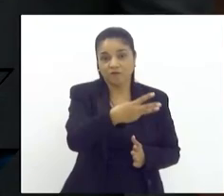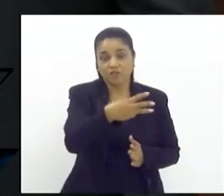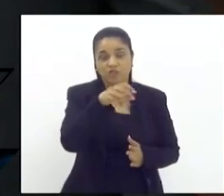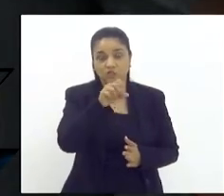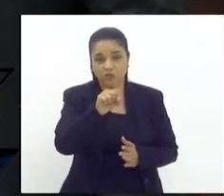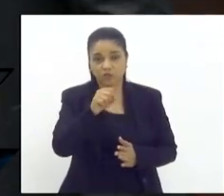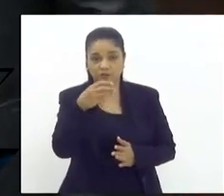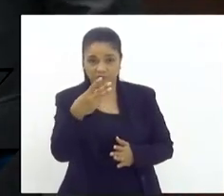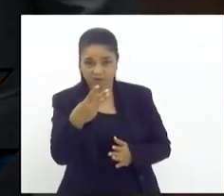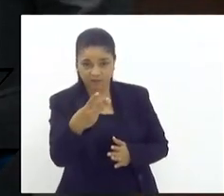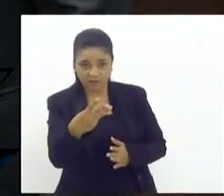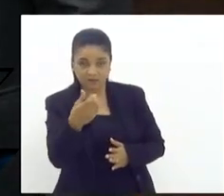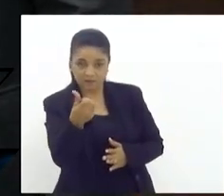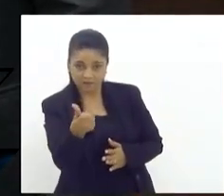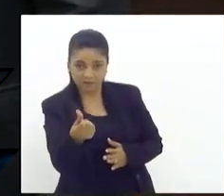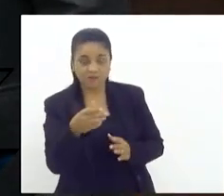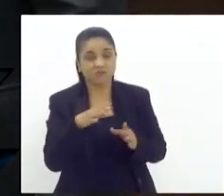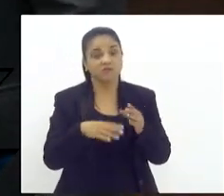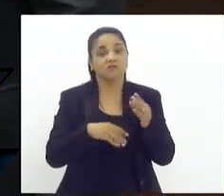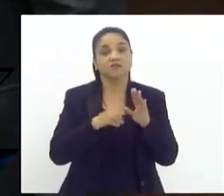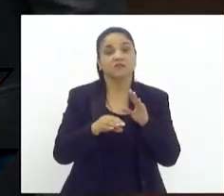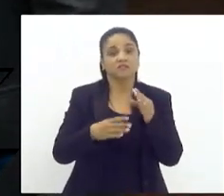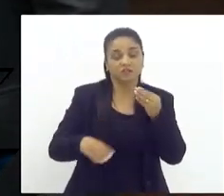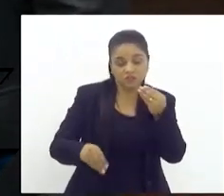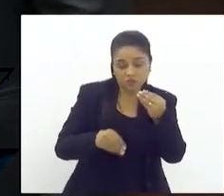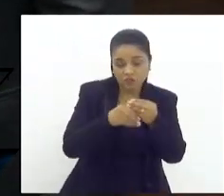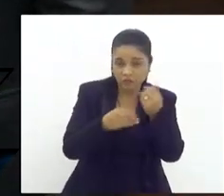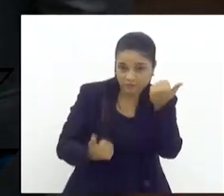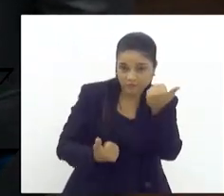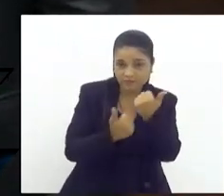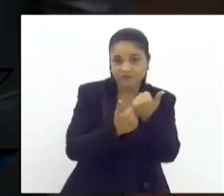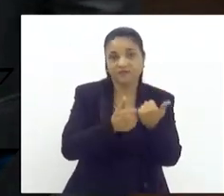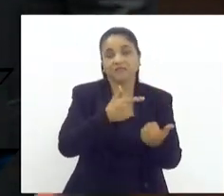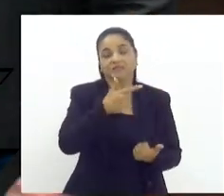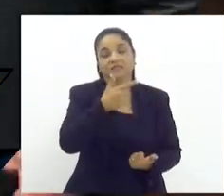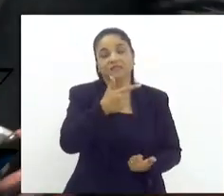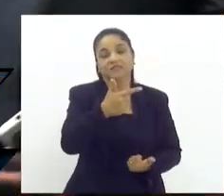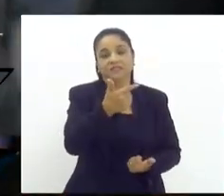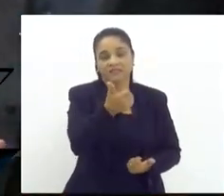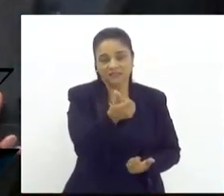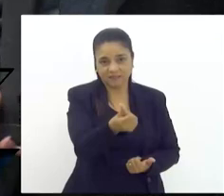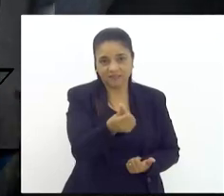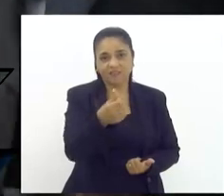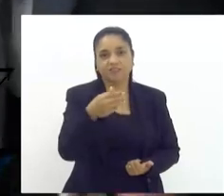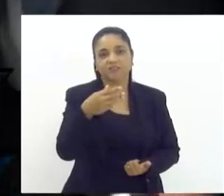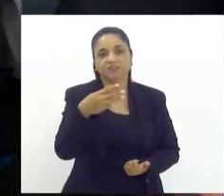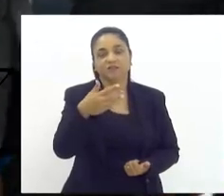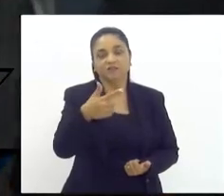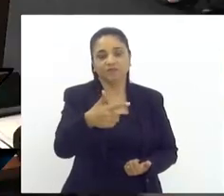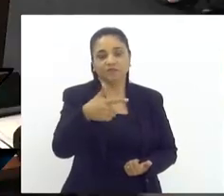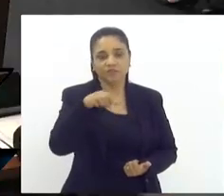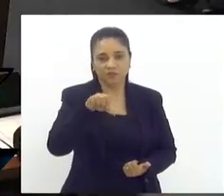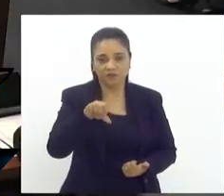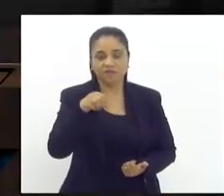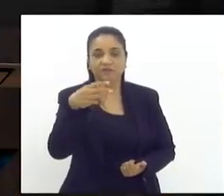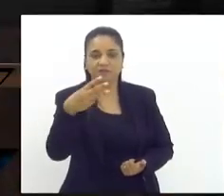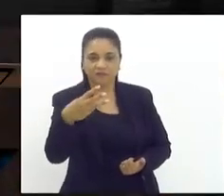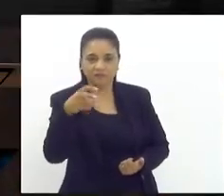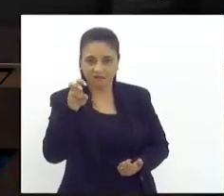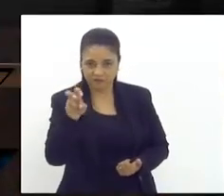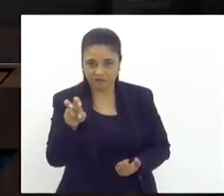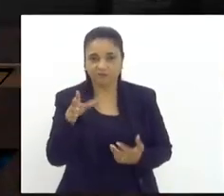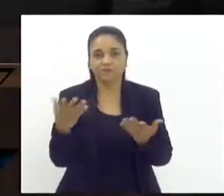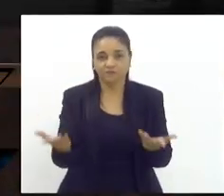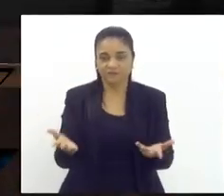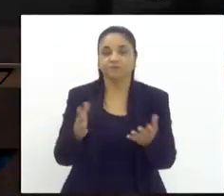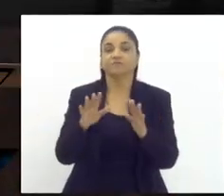consumir emendas emendas número 3 17 29 e 35 Deputado pela